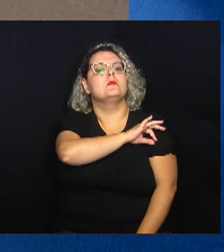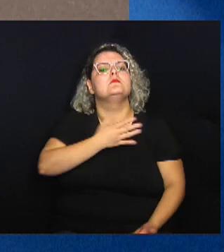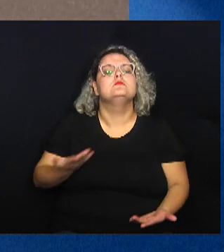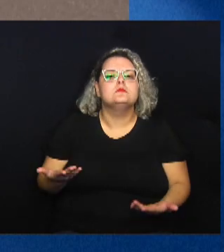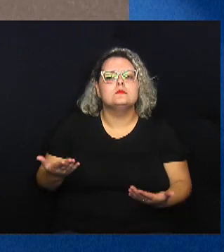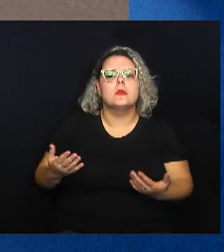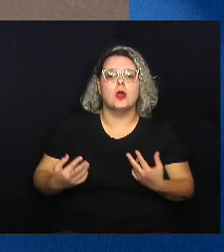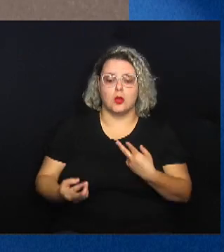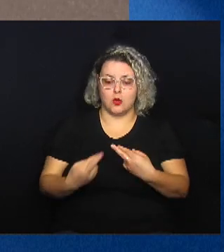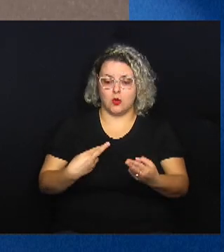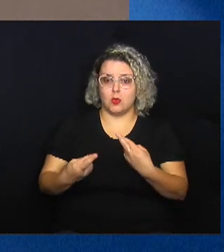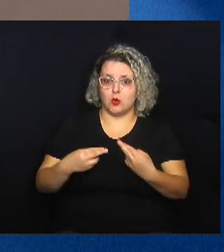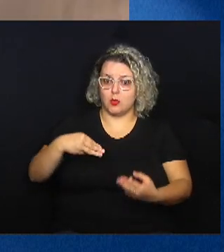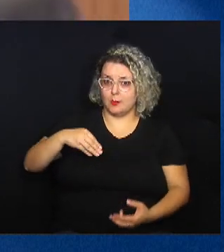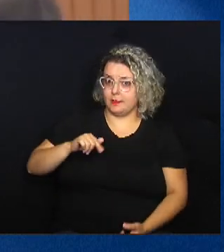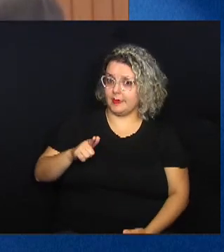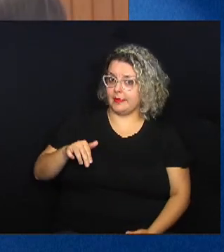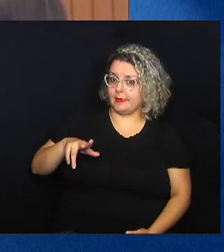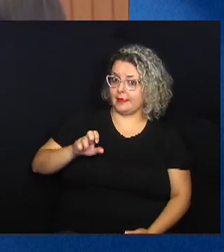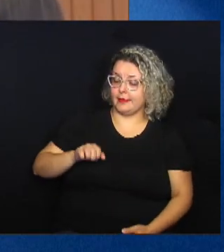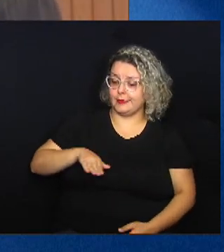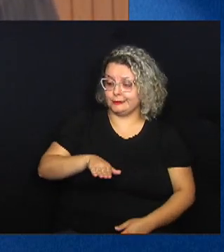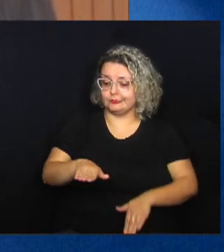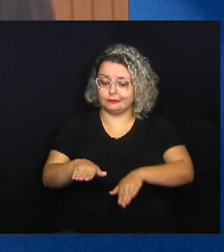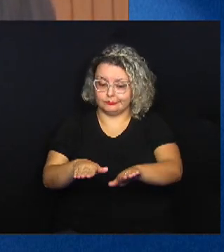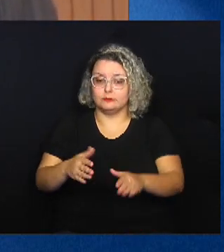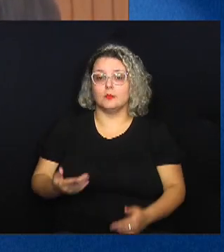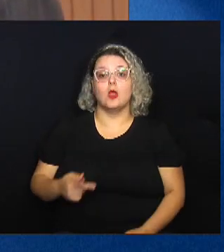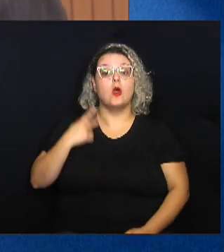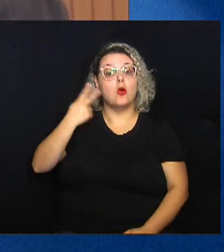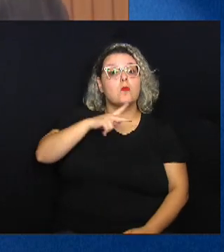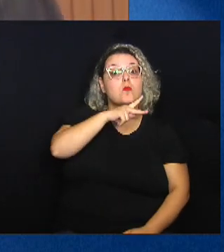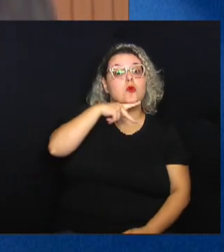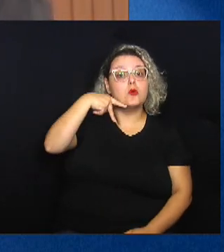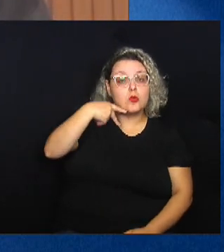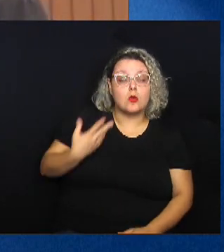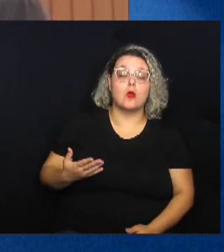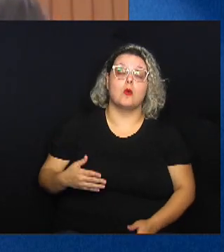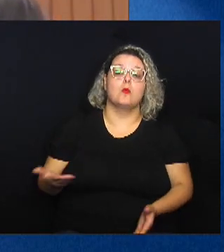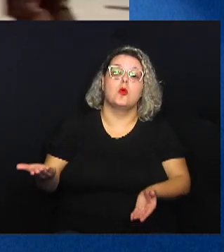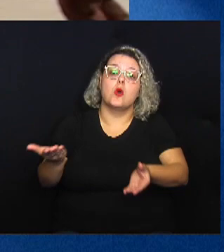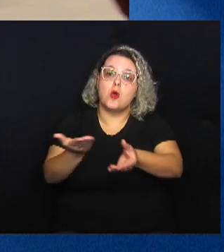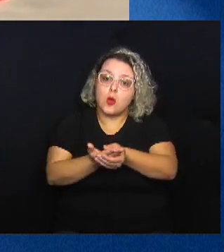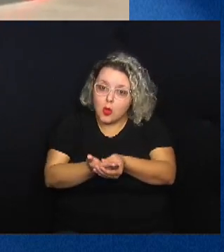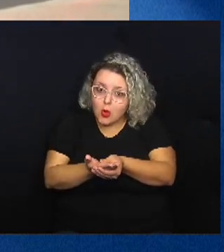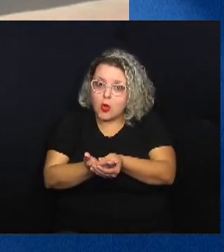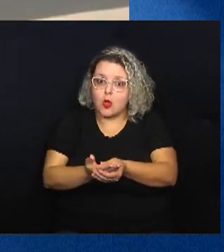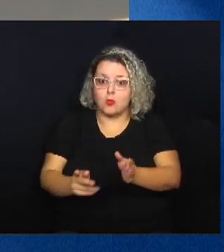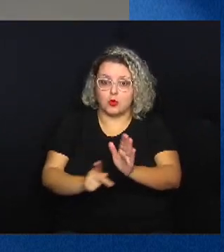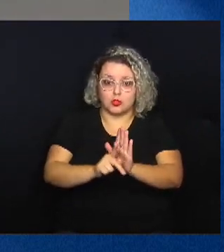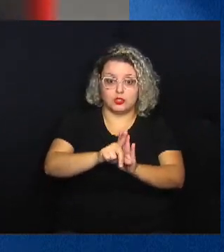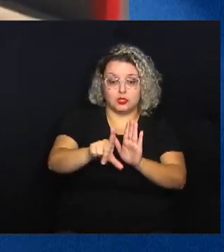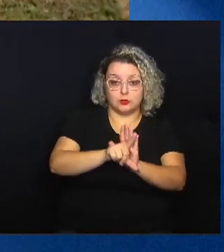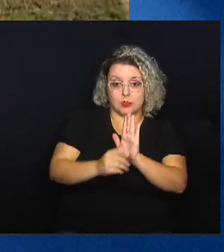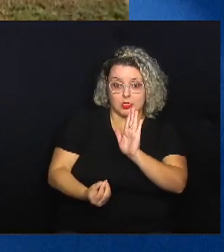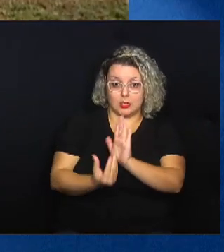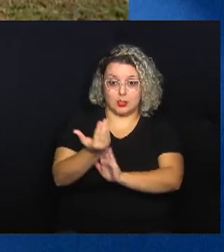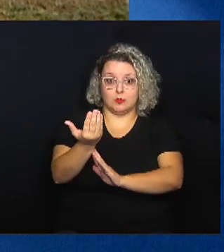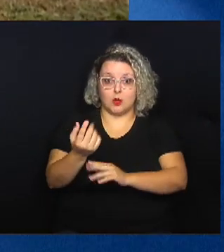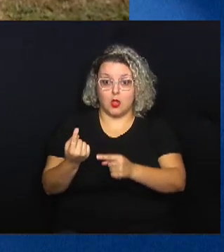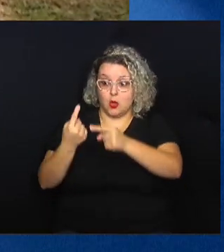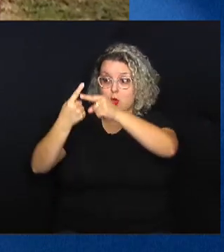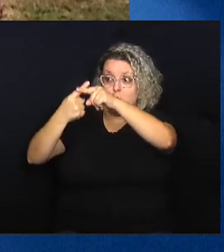da Rodovia Miguel Melhado Vereador Ermelino Monteiro protocola projeto de lei para a criação de campeonato